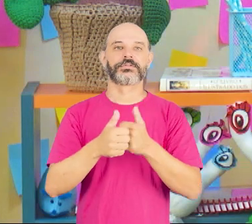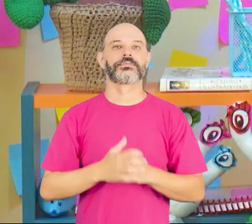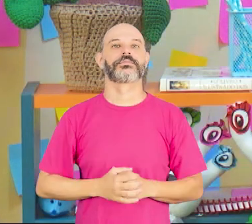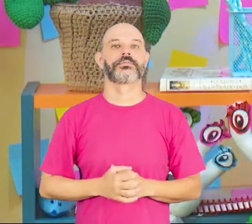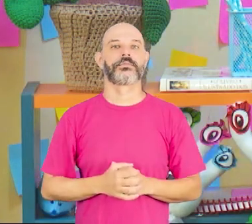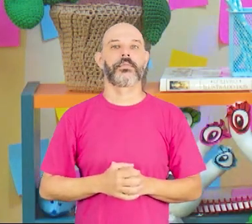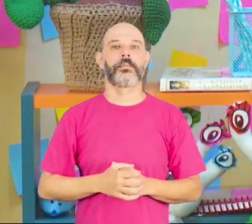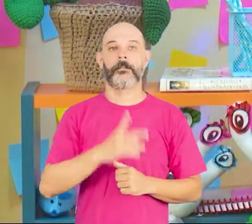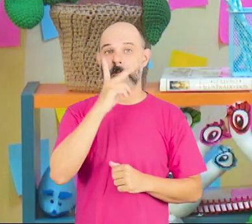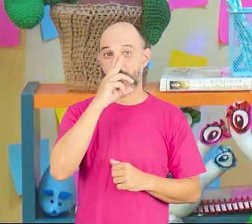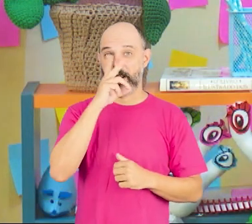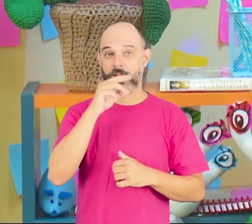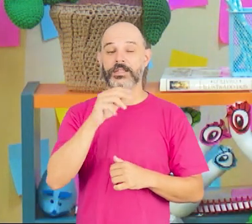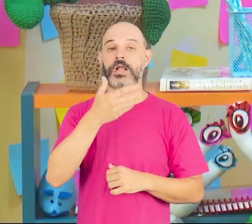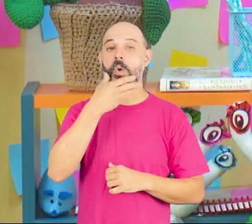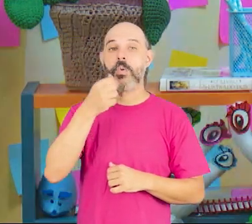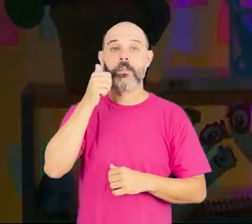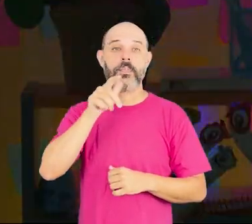fabricar com a gente!